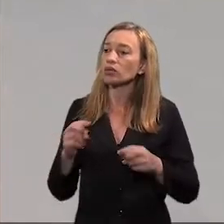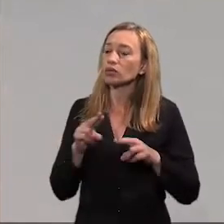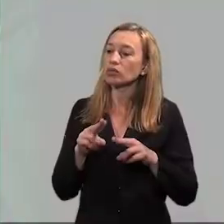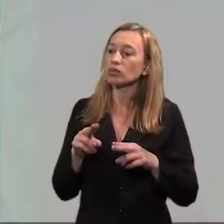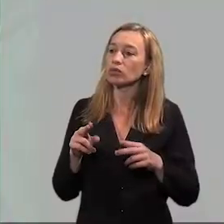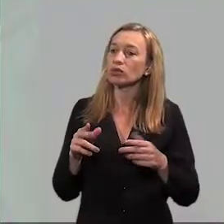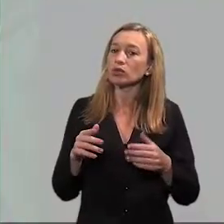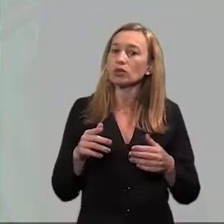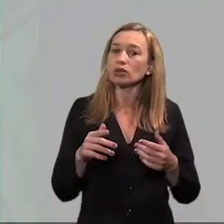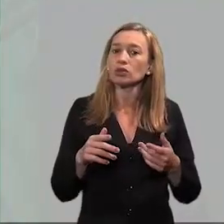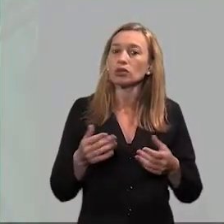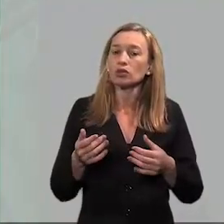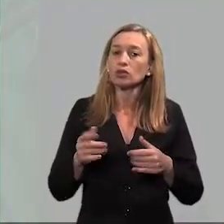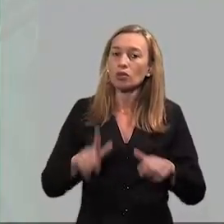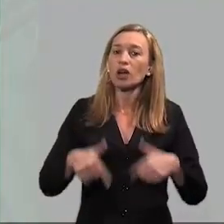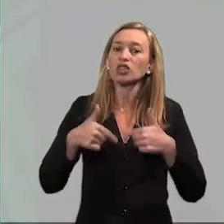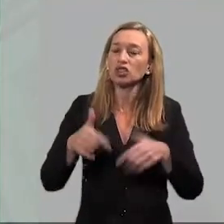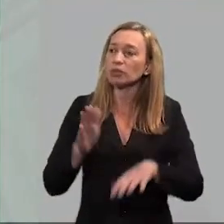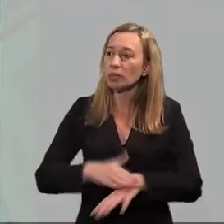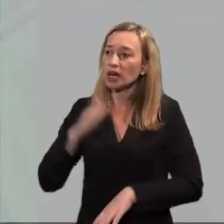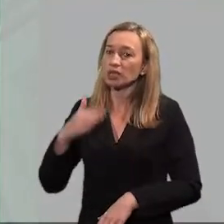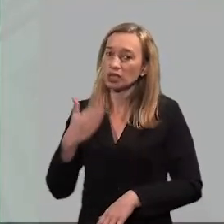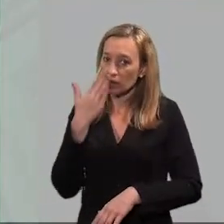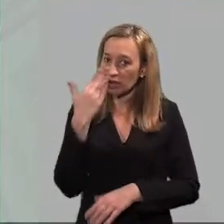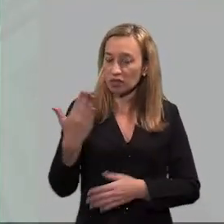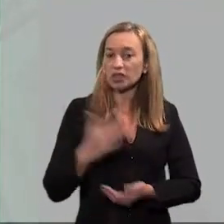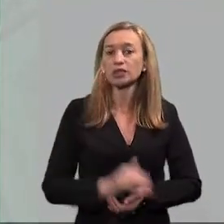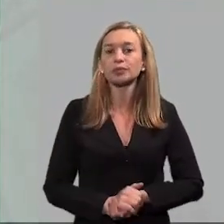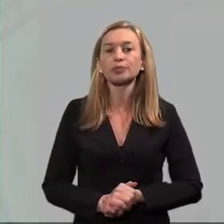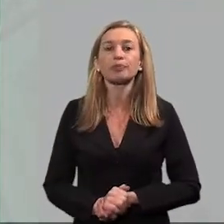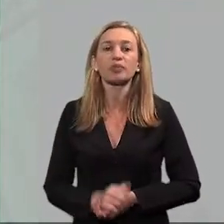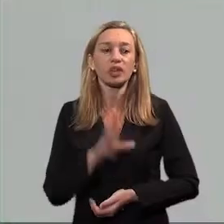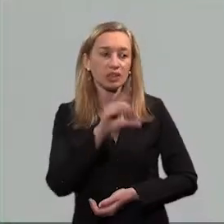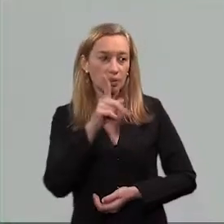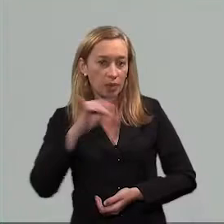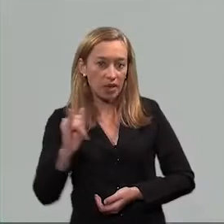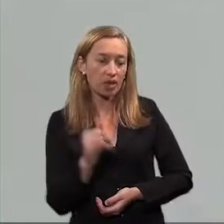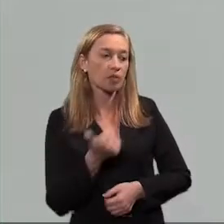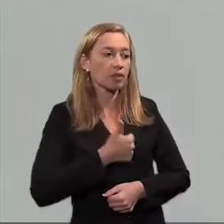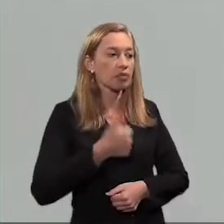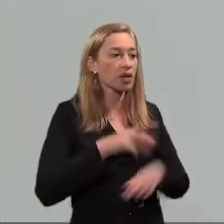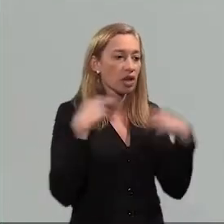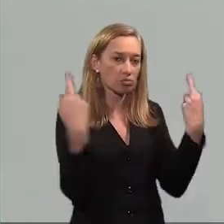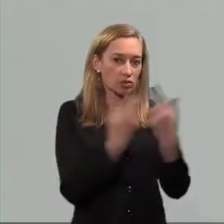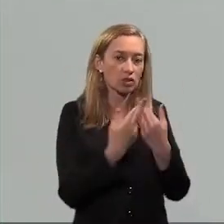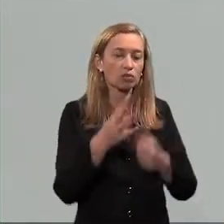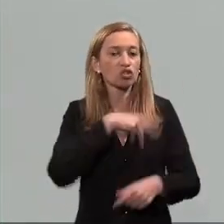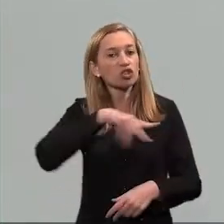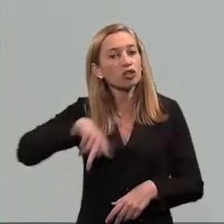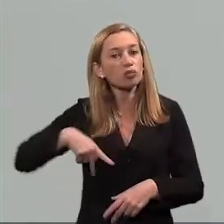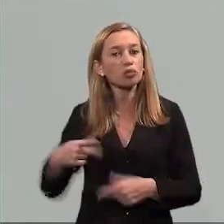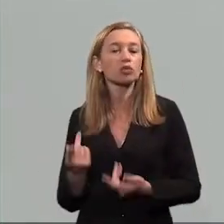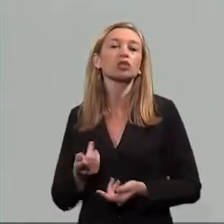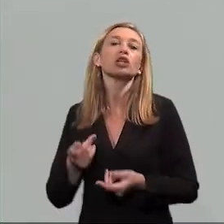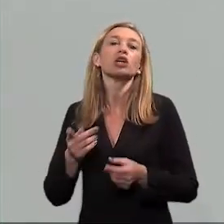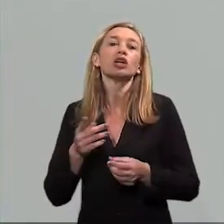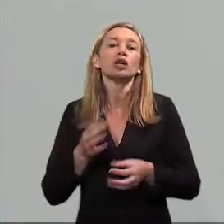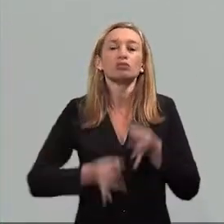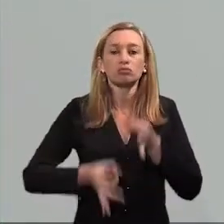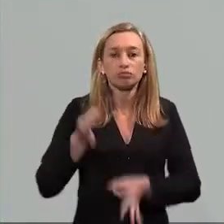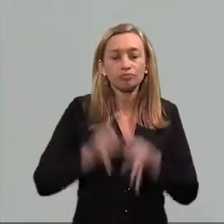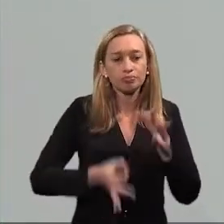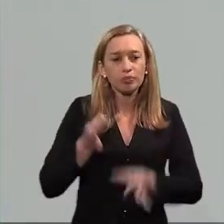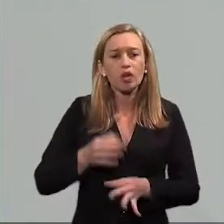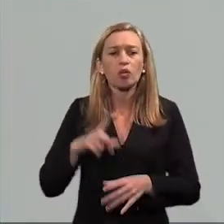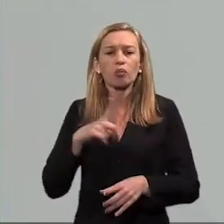da CPI? Como é que o senhor pretende tocar os trabalhos daqui para frente? Bom, a CPI teve uma primeira reunião com o Ministério Público, com o Tribunal